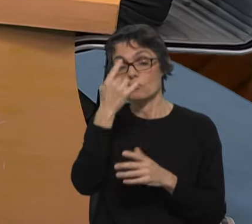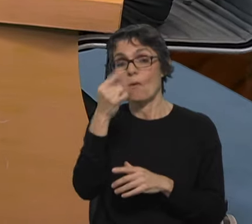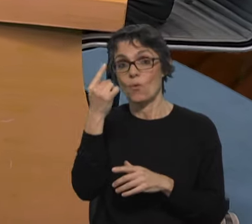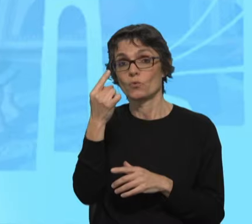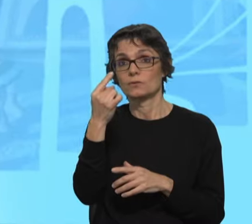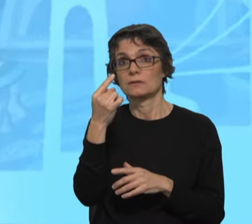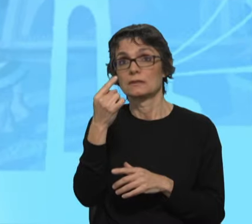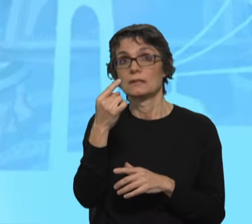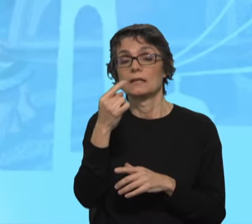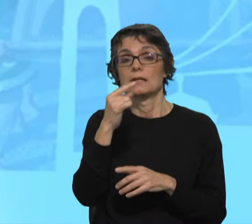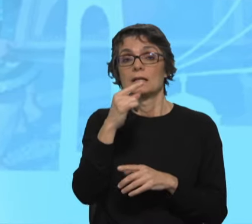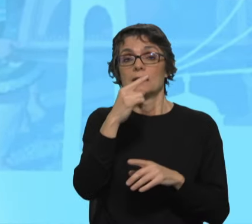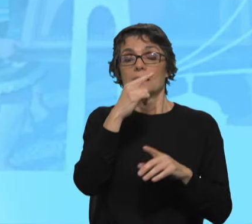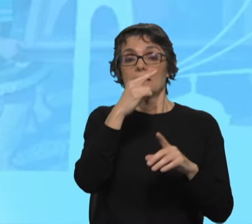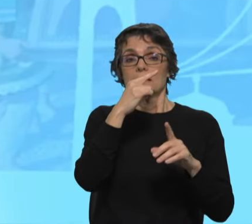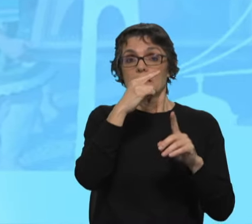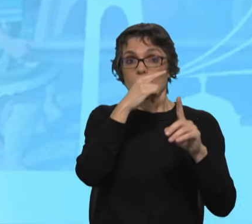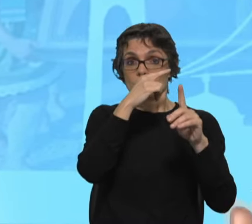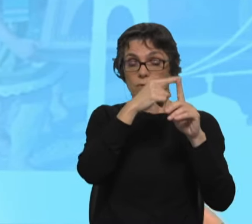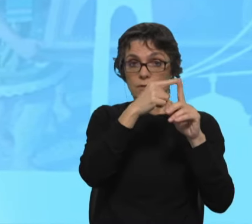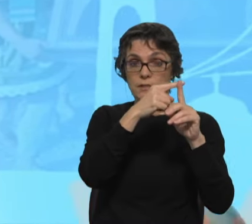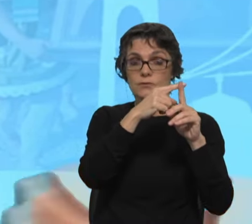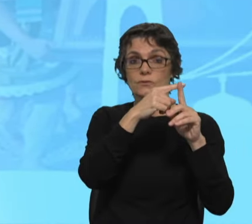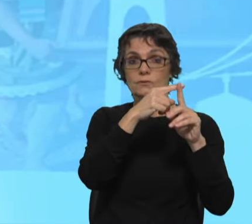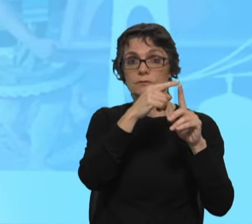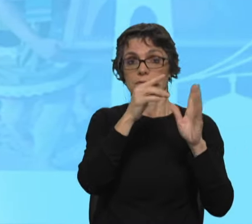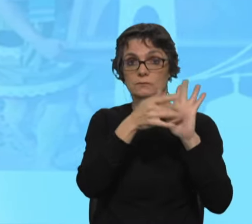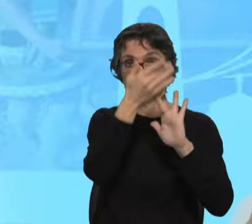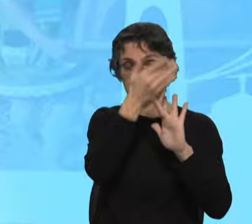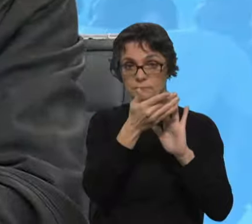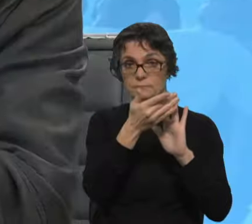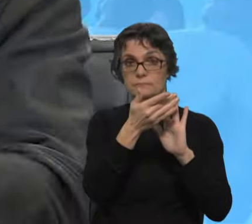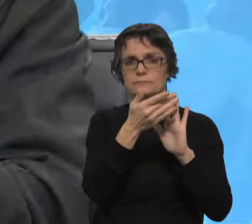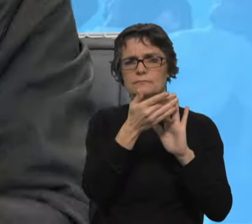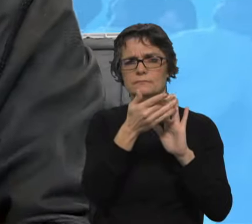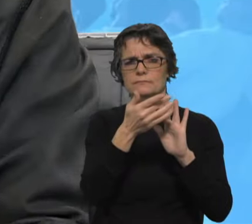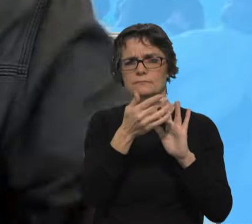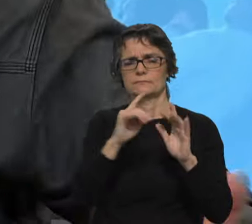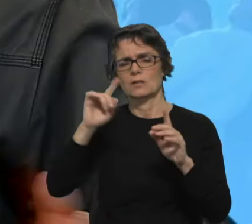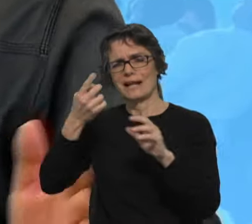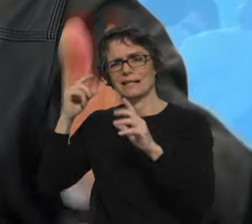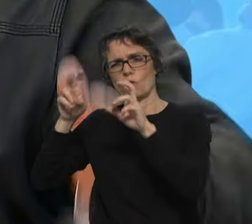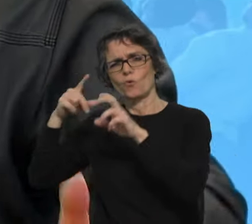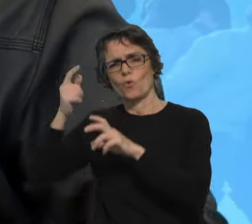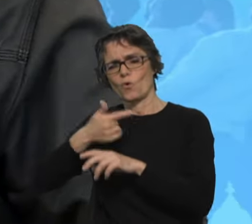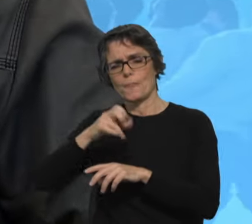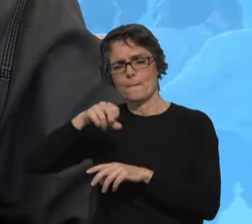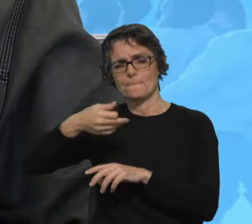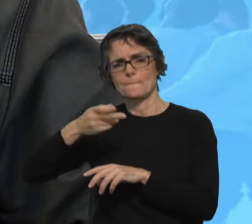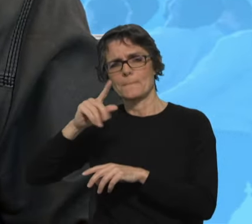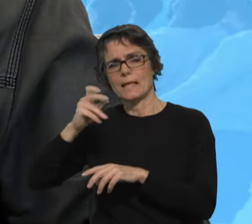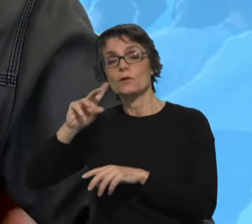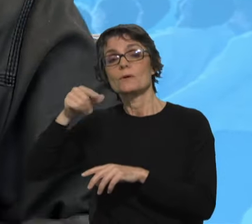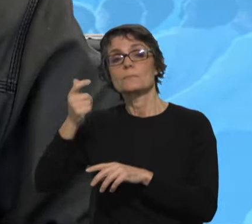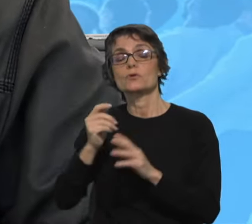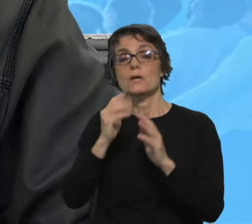descimento da Cruz eu eu como há pedaço falei só dos templos depois vamos andando mas temos dois Conventos